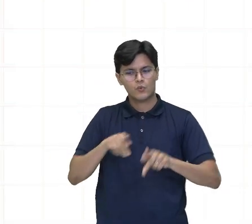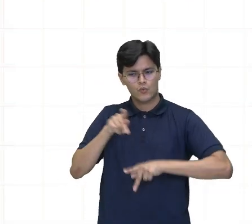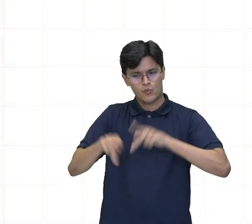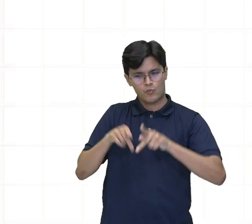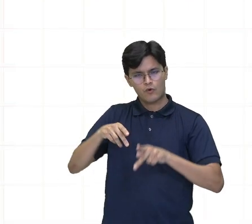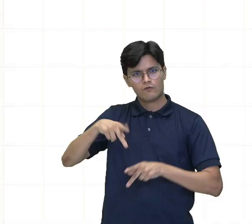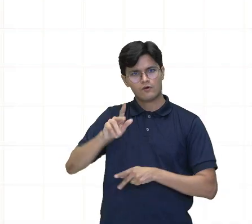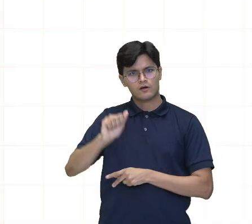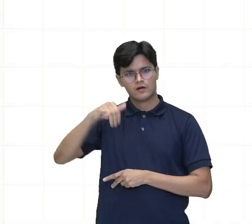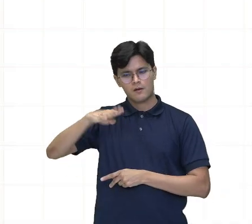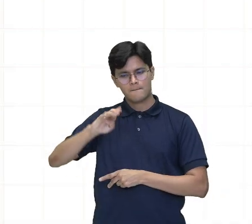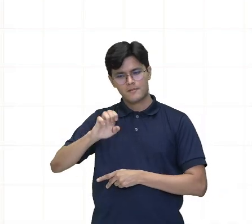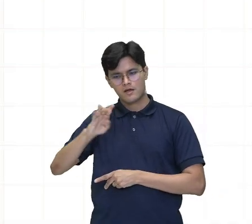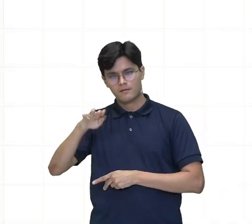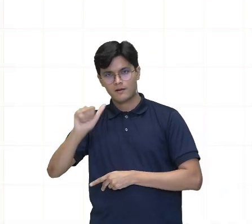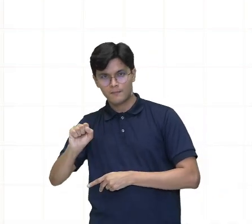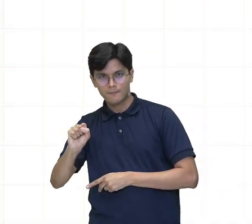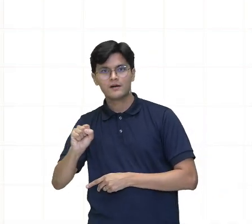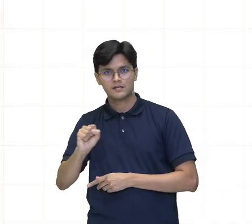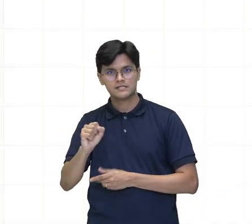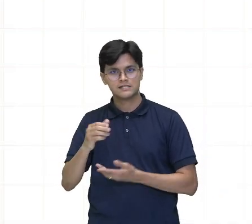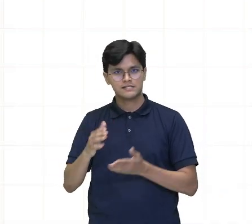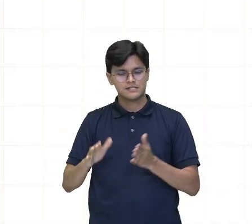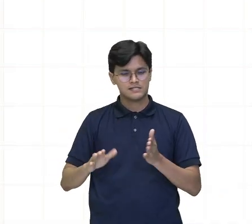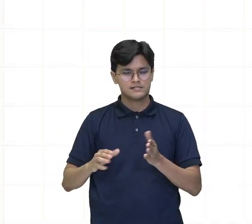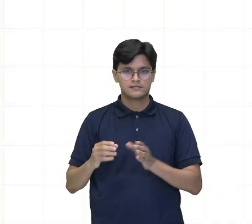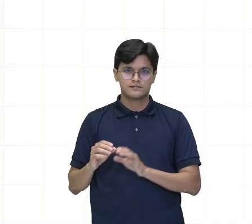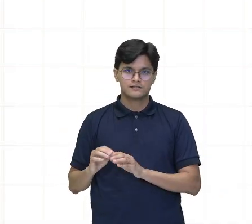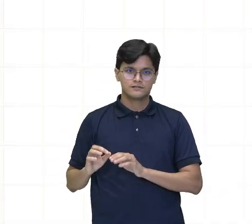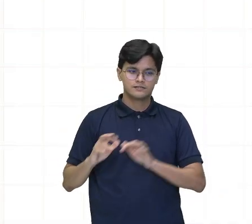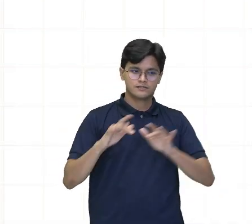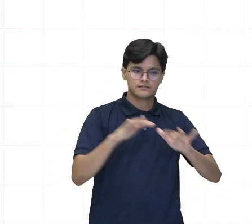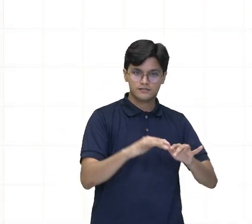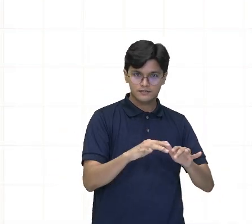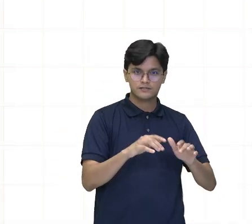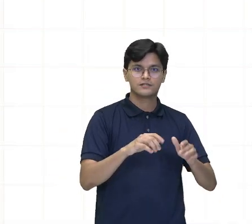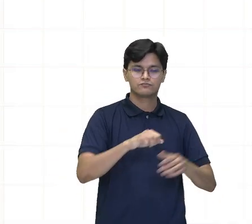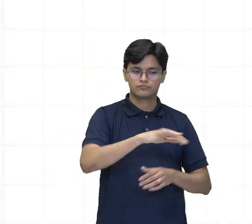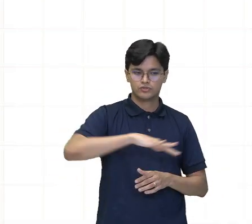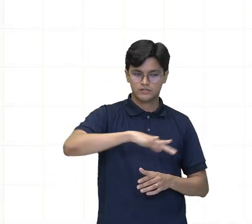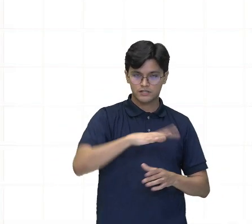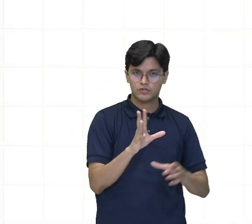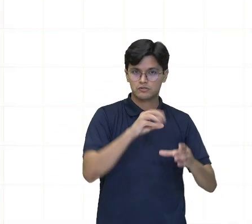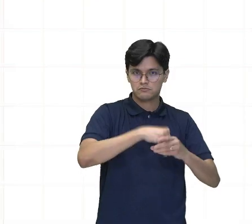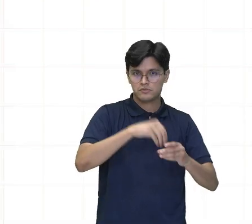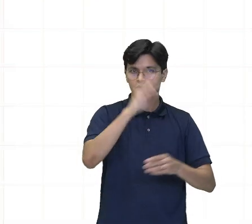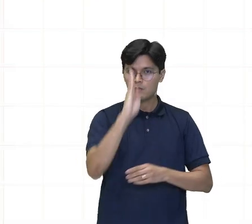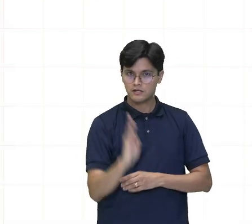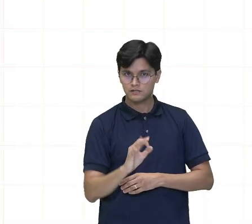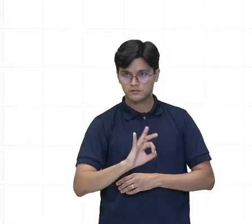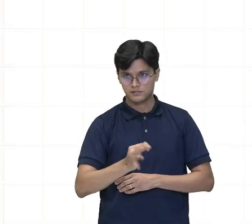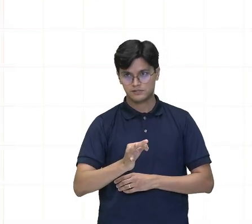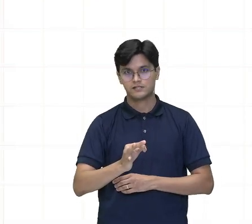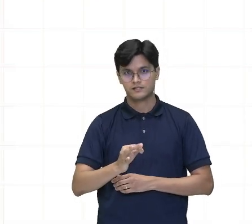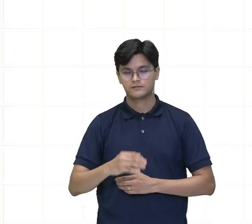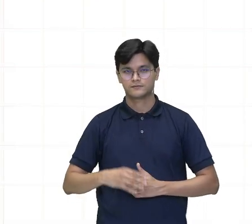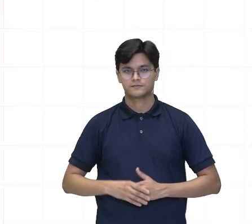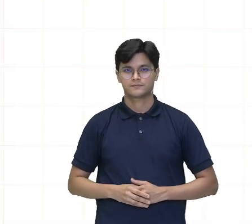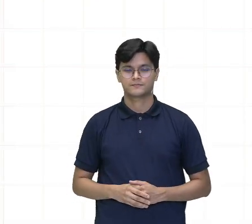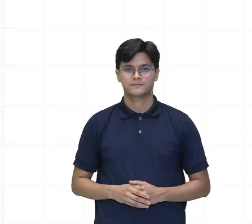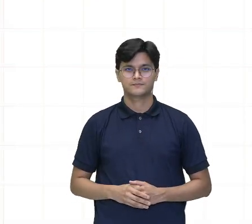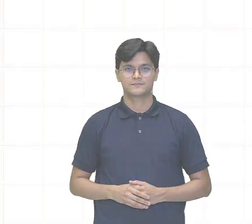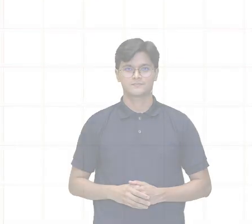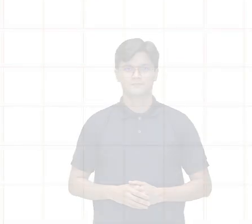saindo dos seus locais de origem e migrando mais para o interior do território brasileiro, certo? Vamos lá verificar também agora